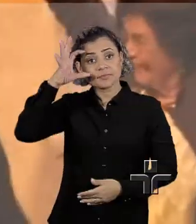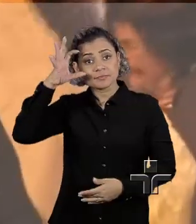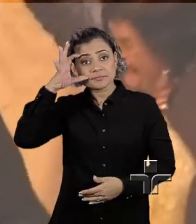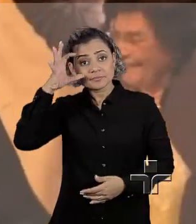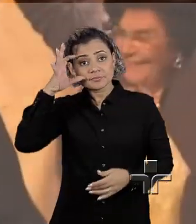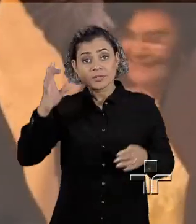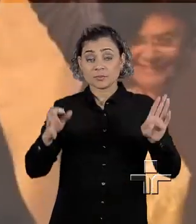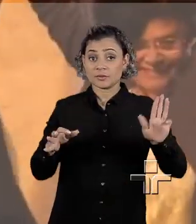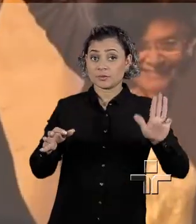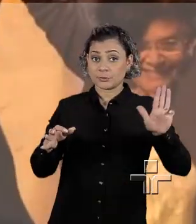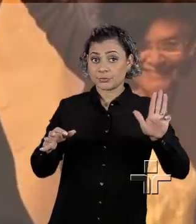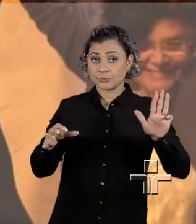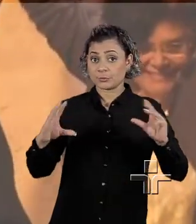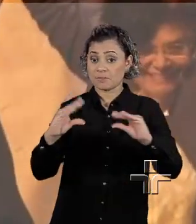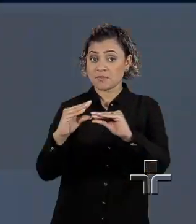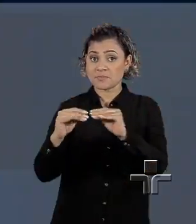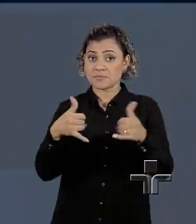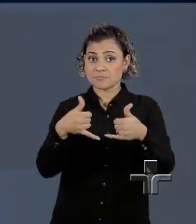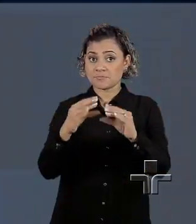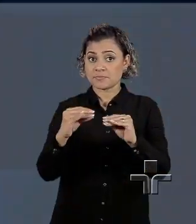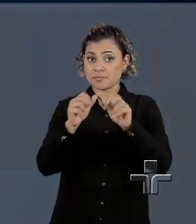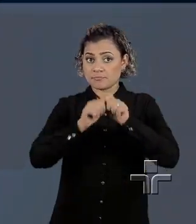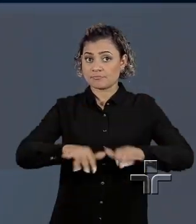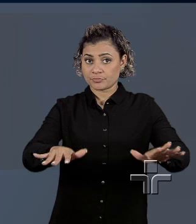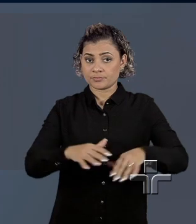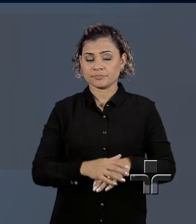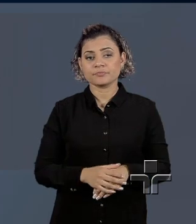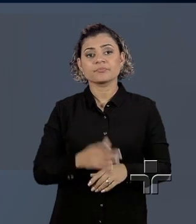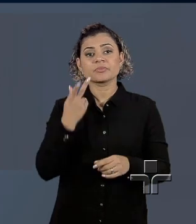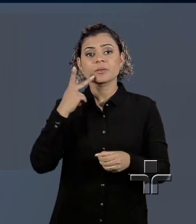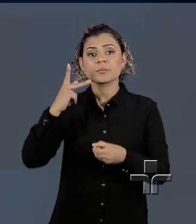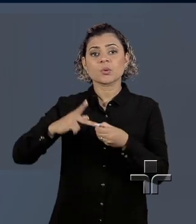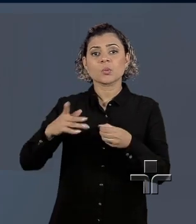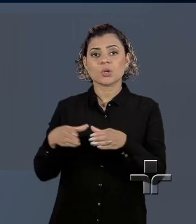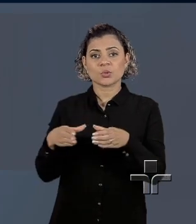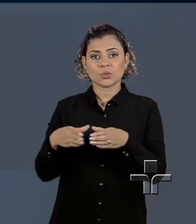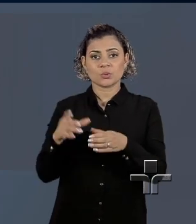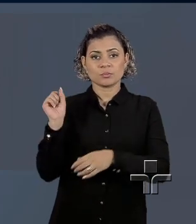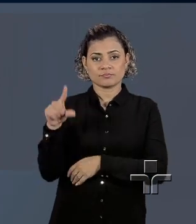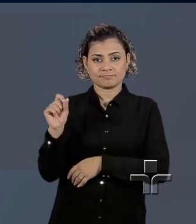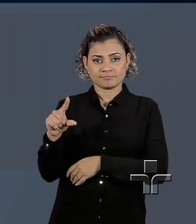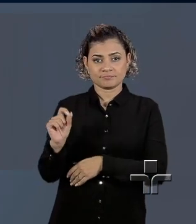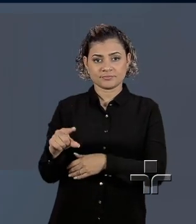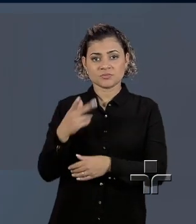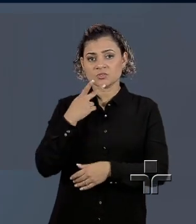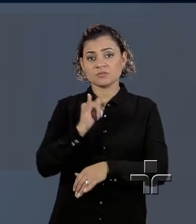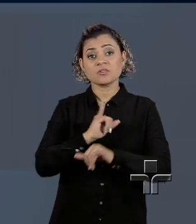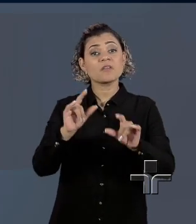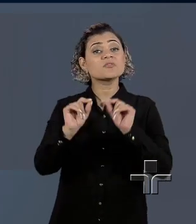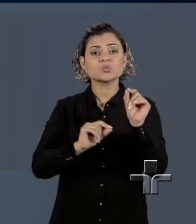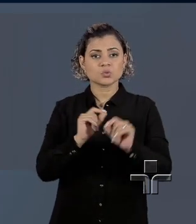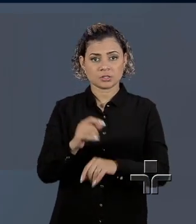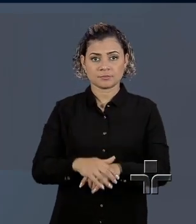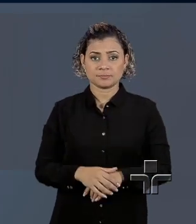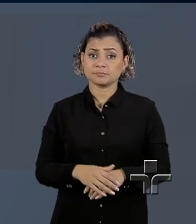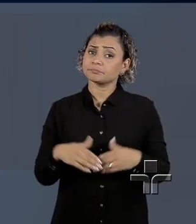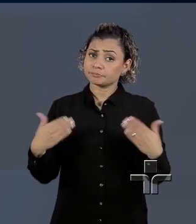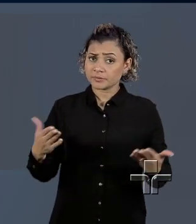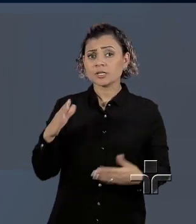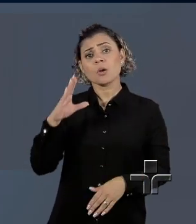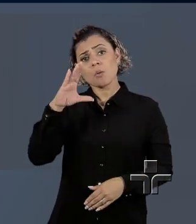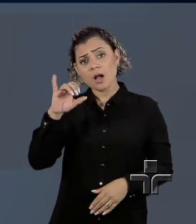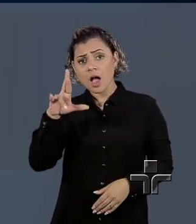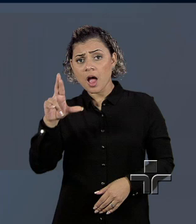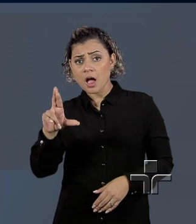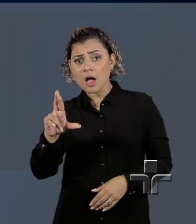ex-presidente Dilma Rousseff e o ex-presidente Lula. Falando a outros procuradores no grupo do Telegram, Deltan Dallagnol diz: Caros, conversei